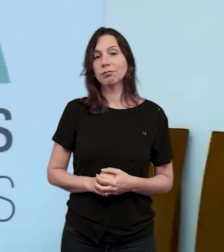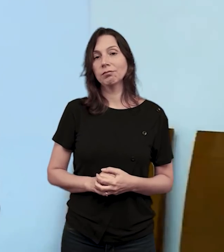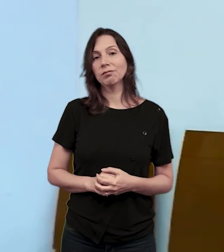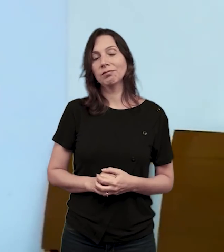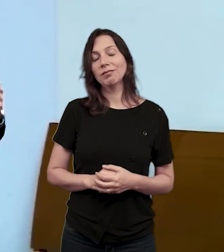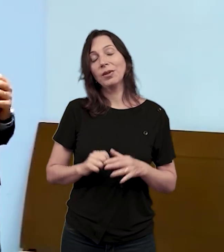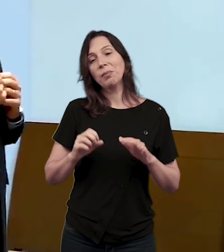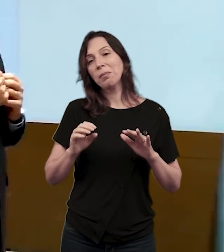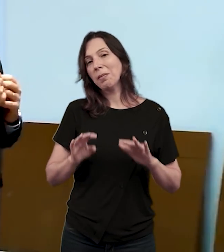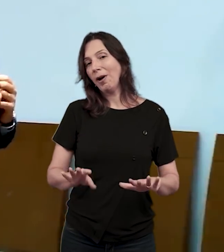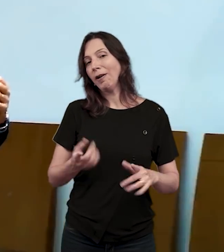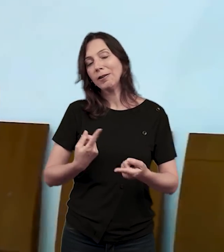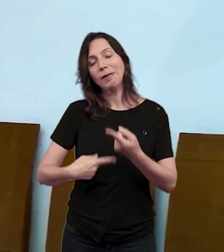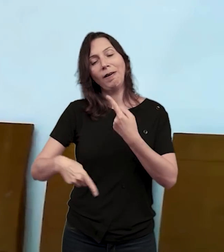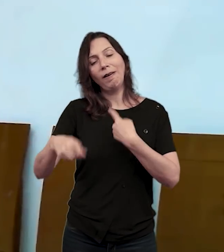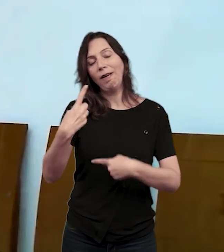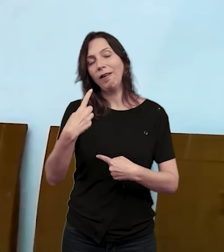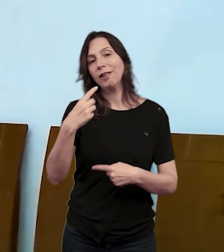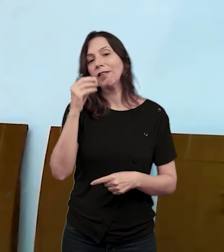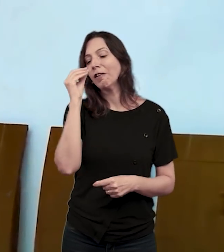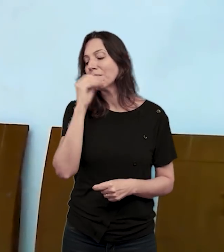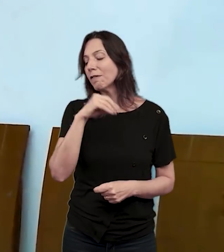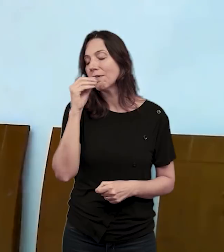Mas o braço da carne é muito fraco.